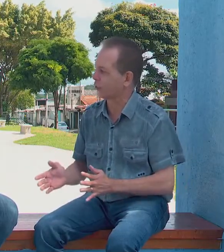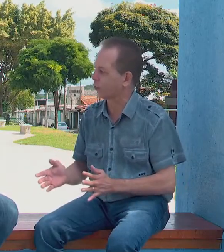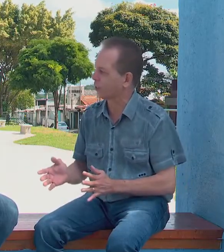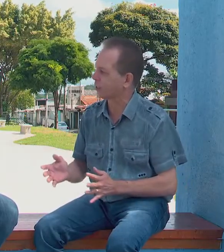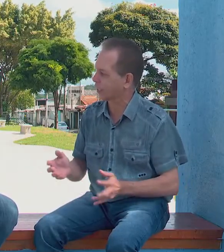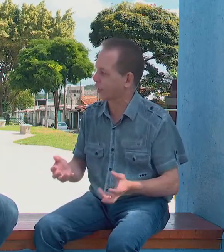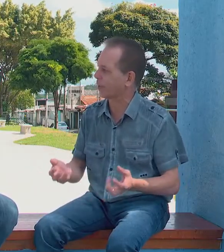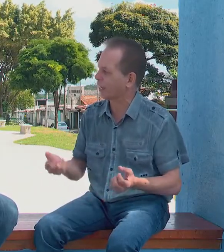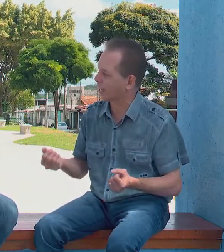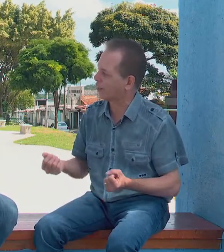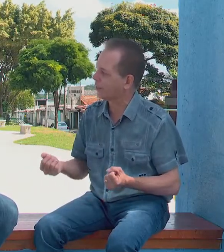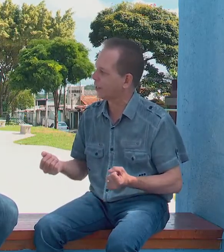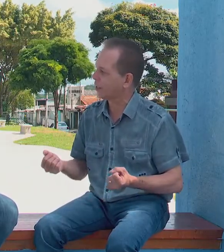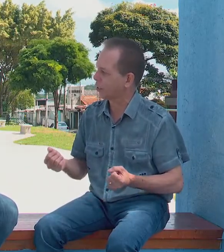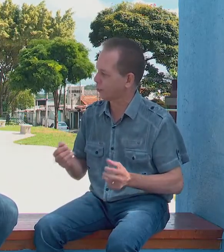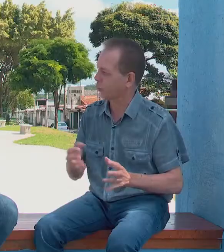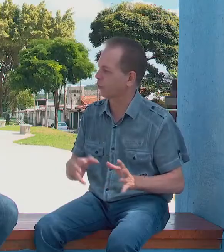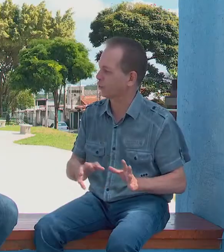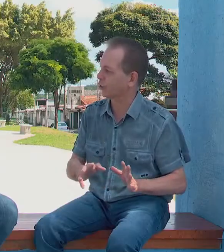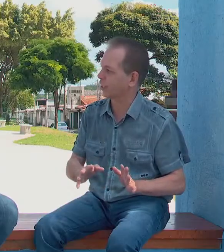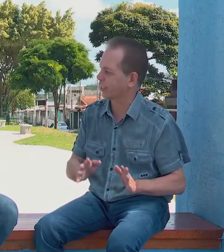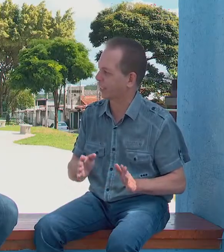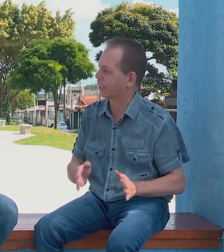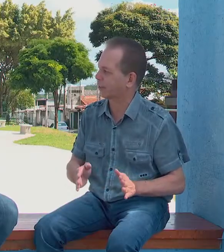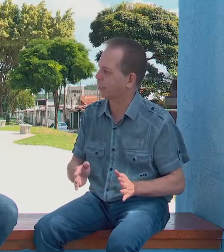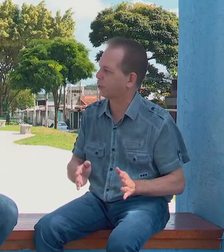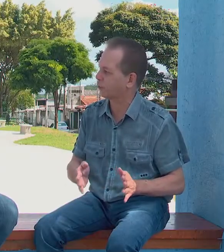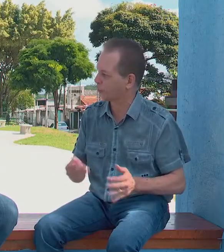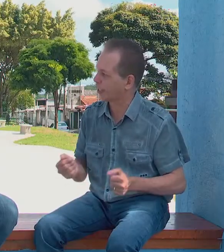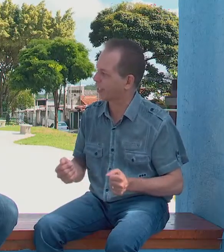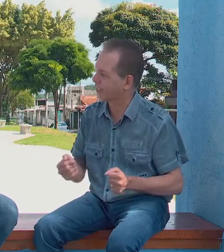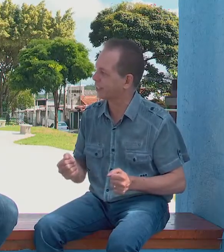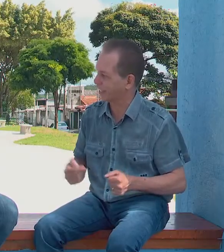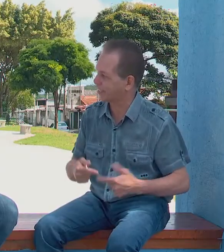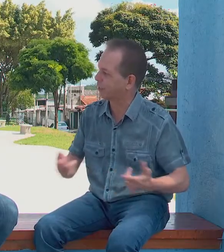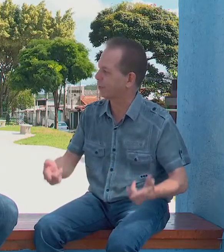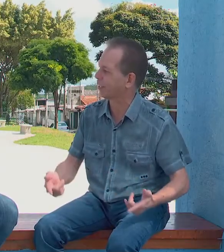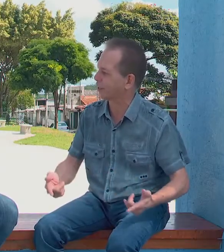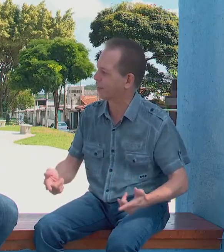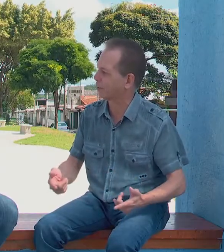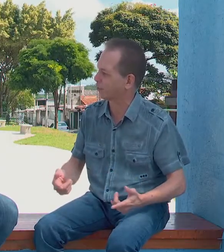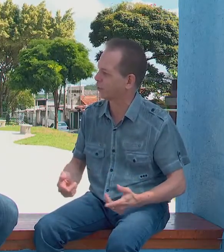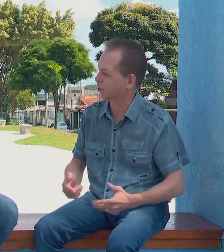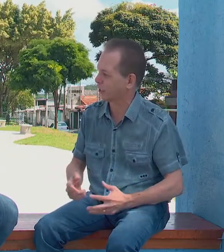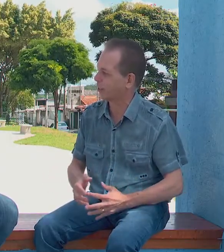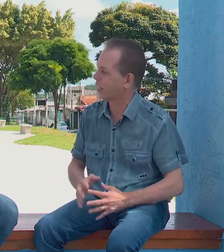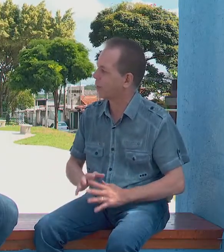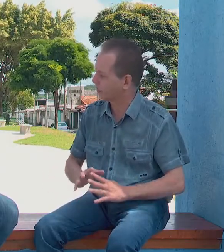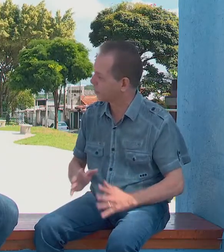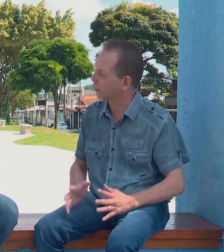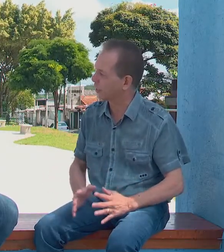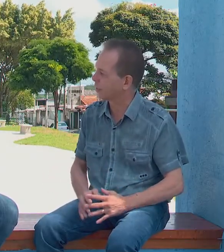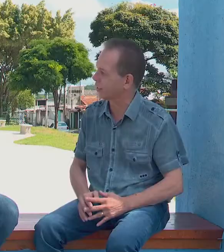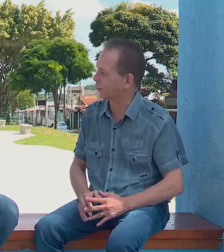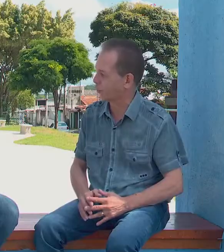outros vereadores a trabalhar enquanto você está trabalhando por eles e eles também trabalham por você.